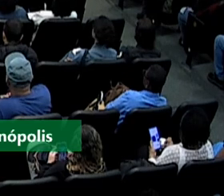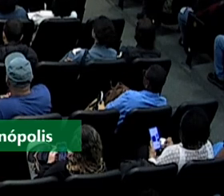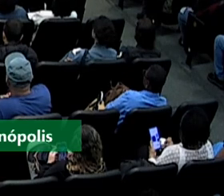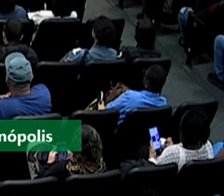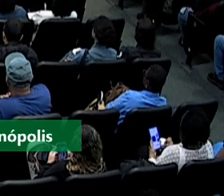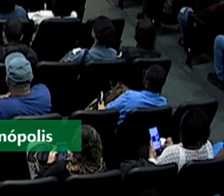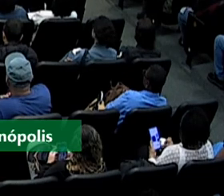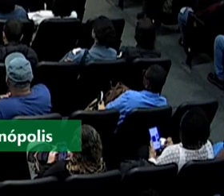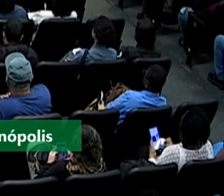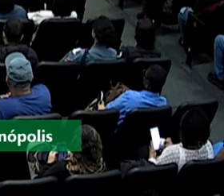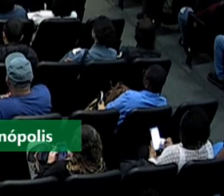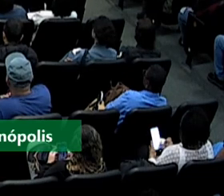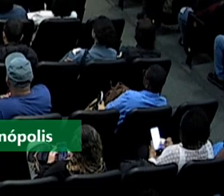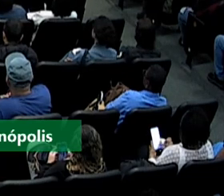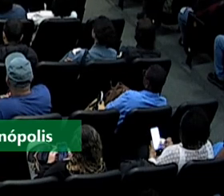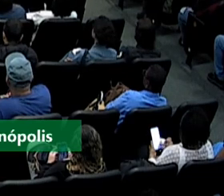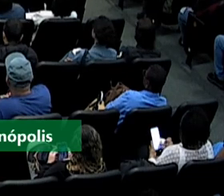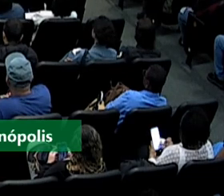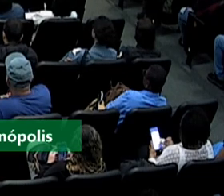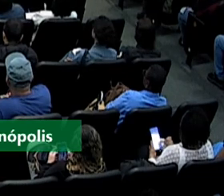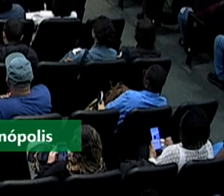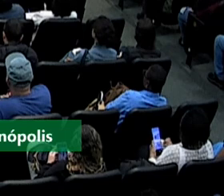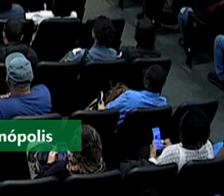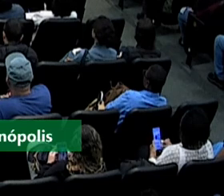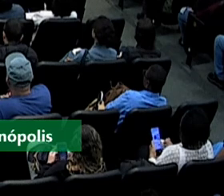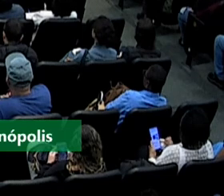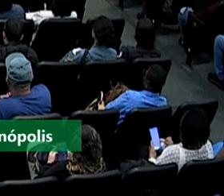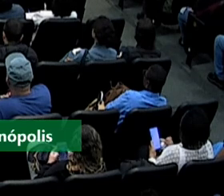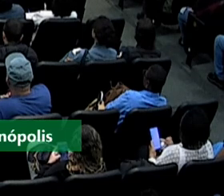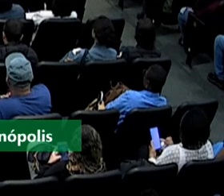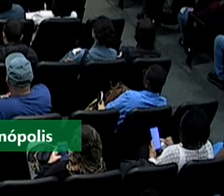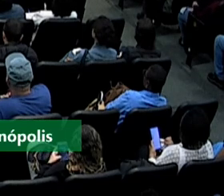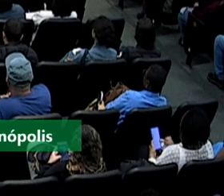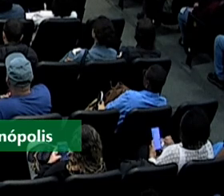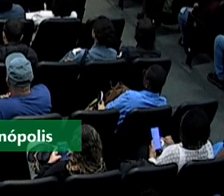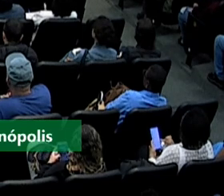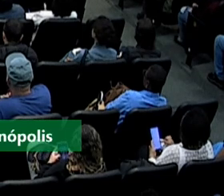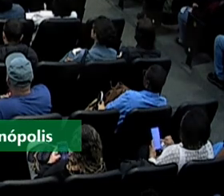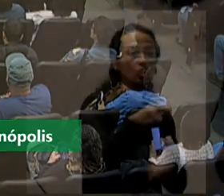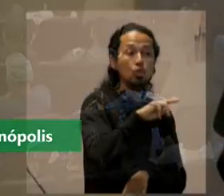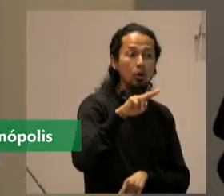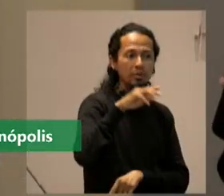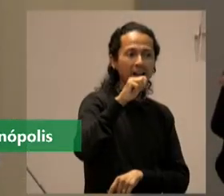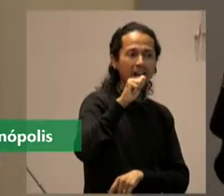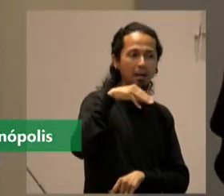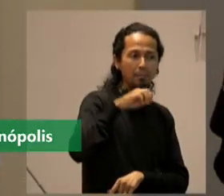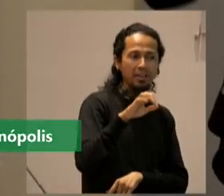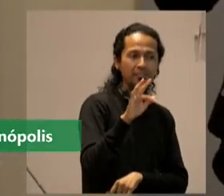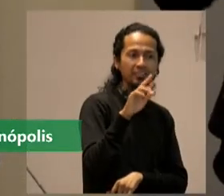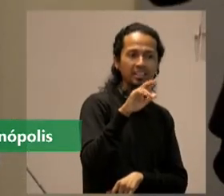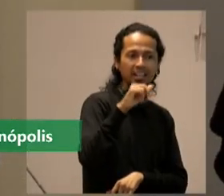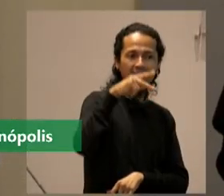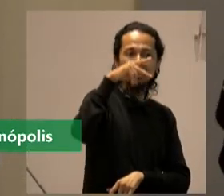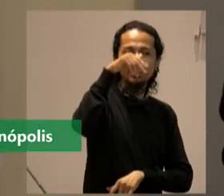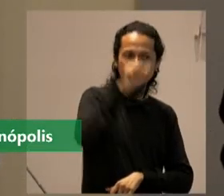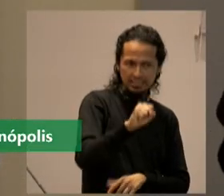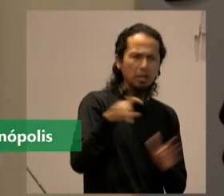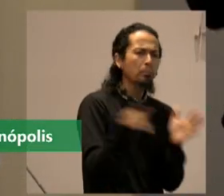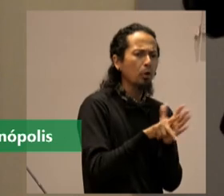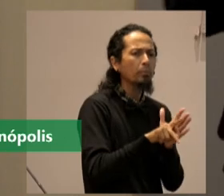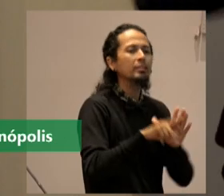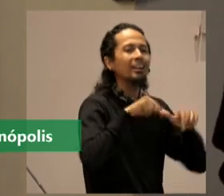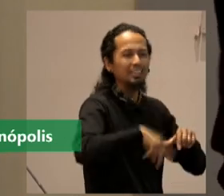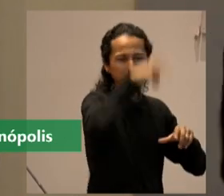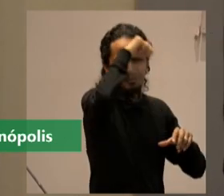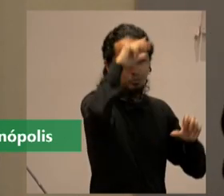AMAB, o grupo de estudos Amefricanas, de Herera, aqui da Prefeitura Municipal de Florianópolis, o